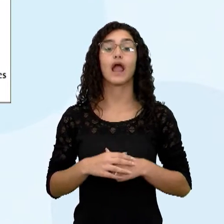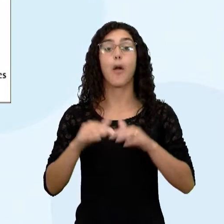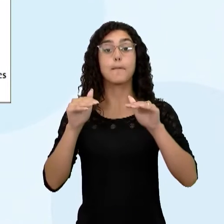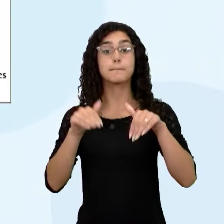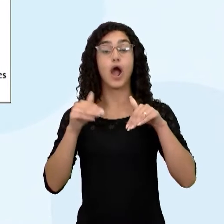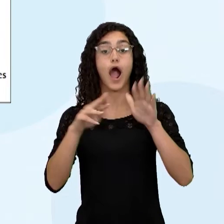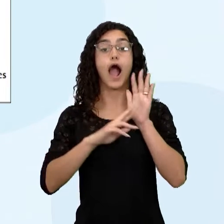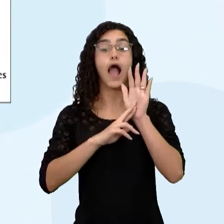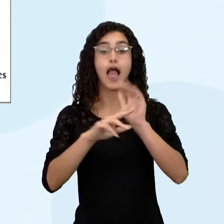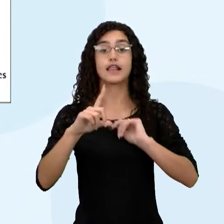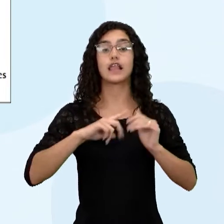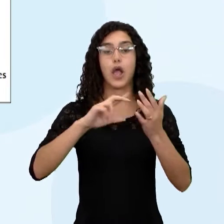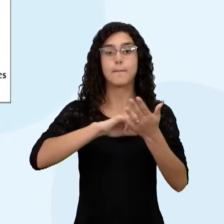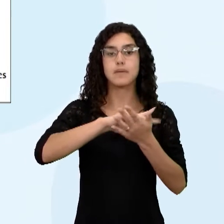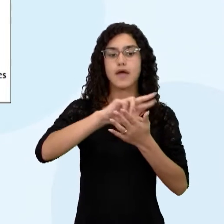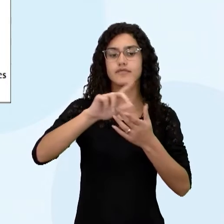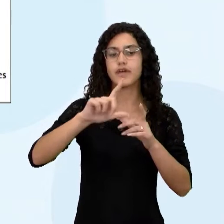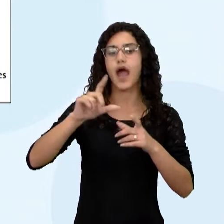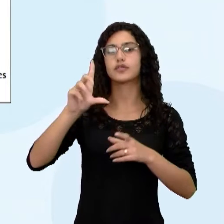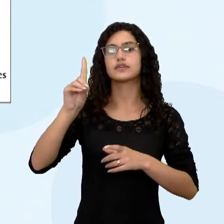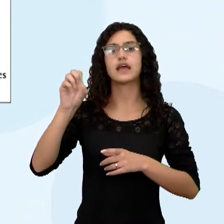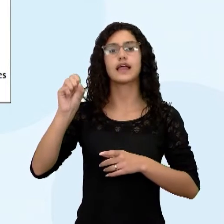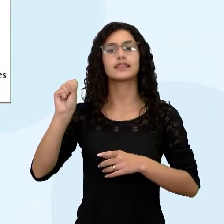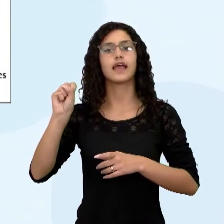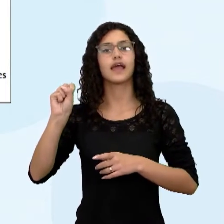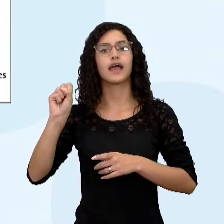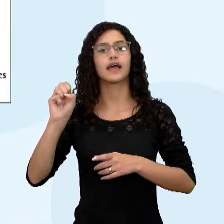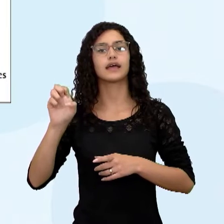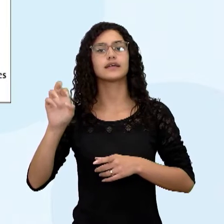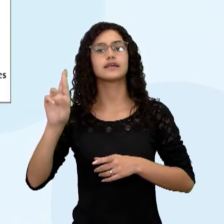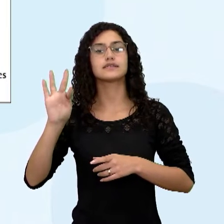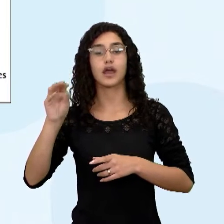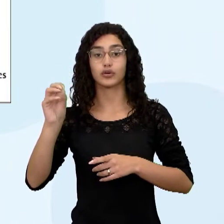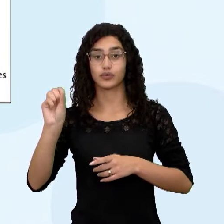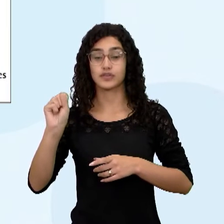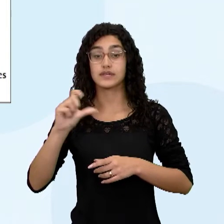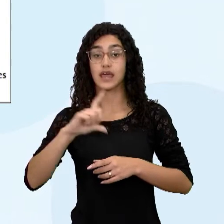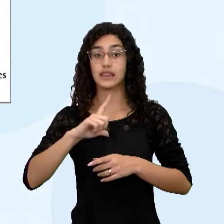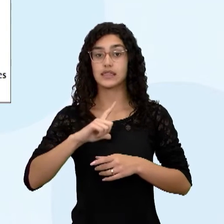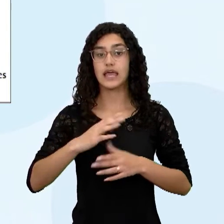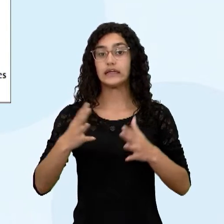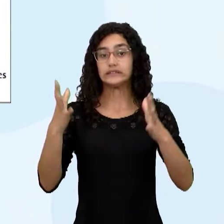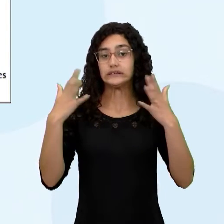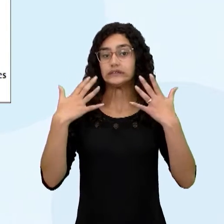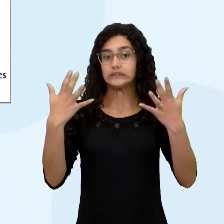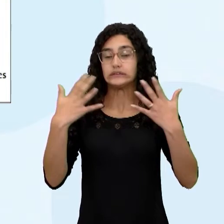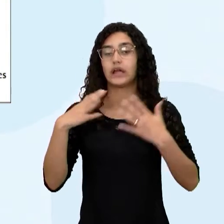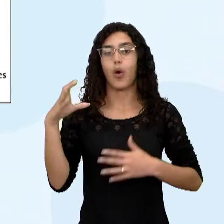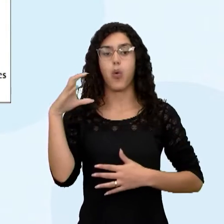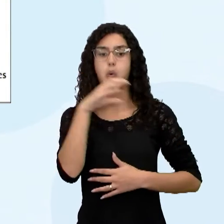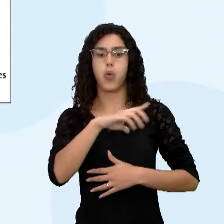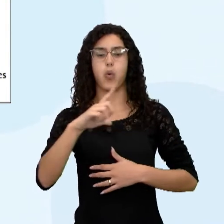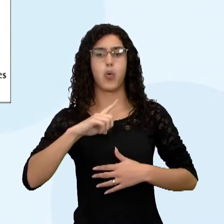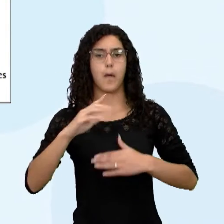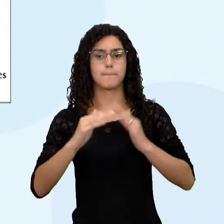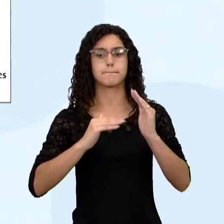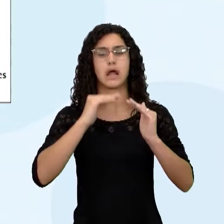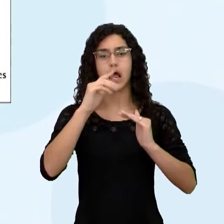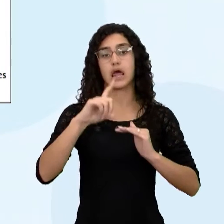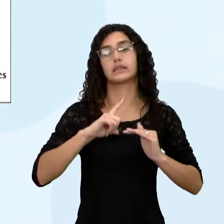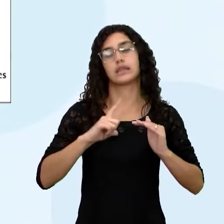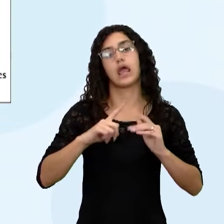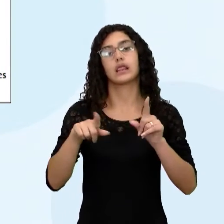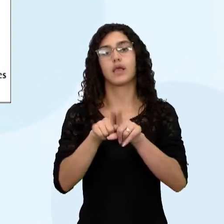né? E a gente observa grandes desertos, né? Então, regiões de desertos quentes, né? Para colocar mais característico. Tem